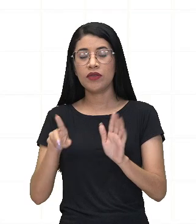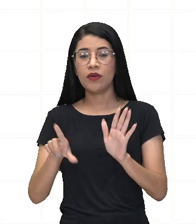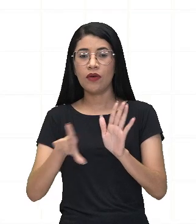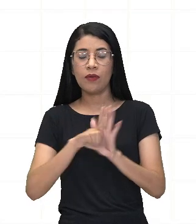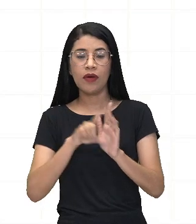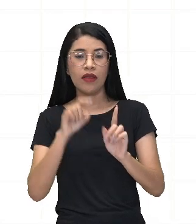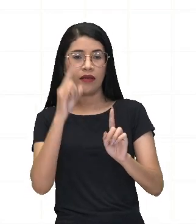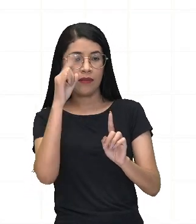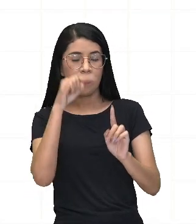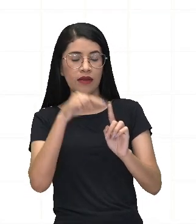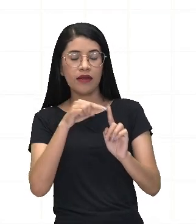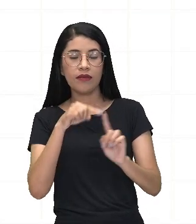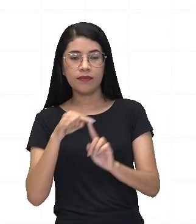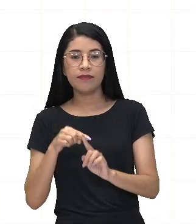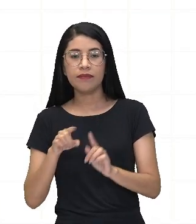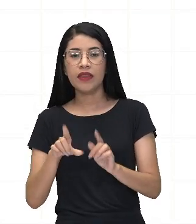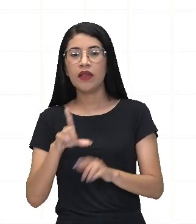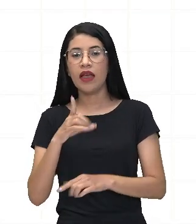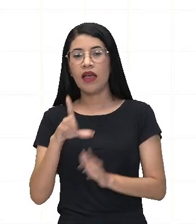Lei